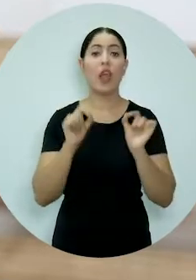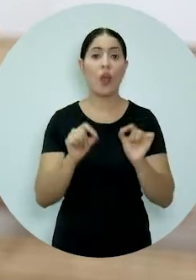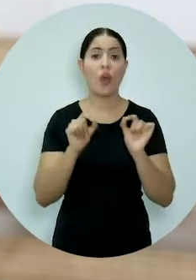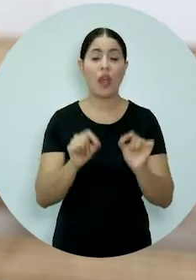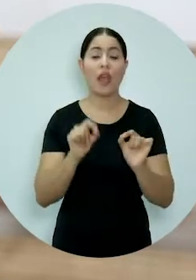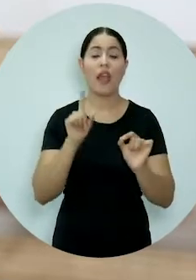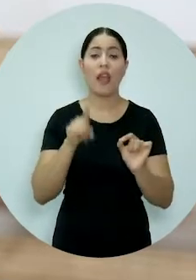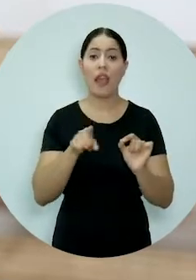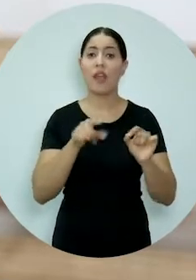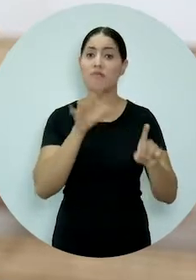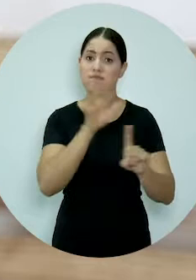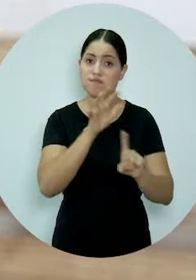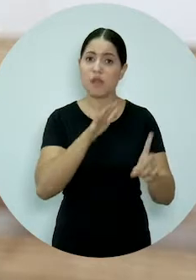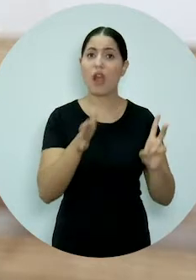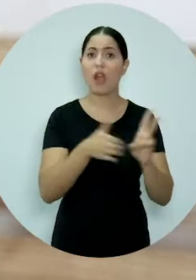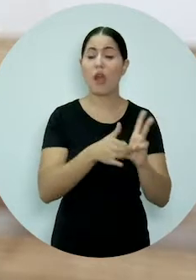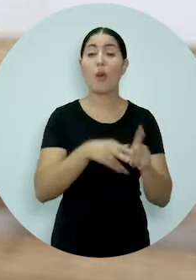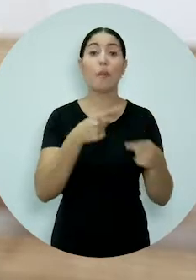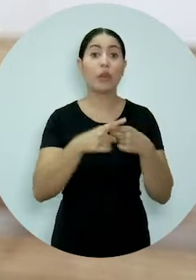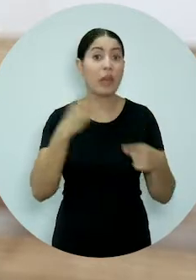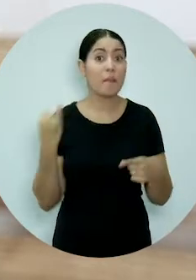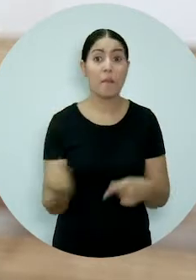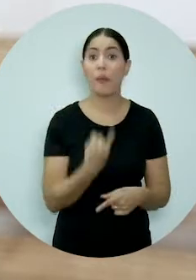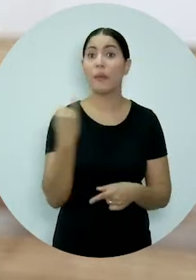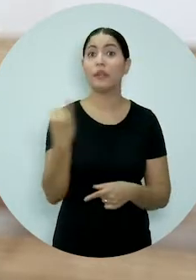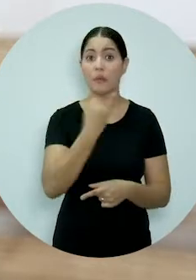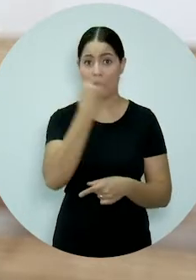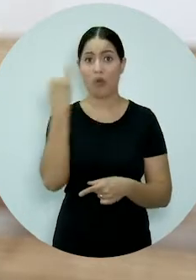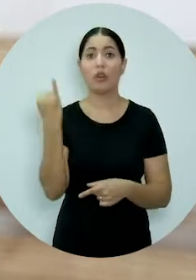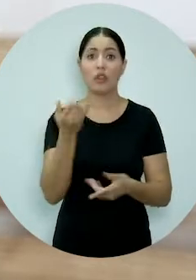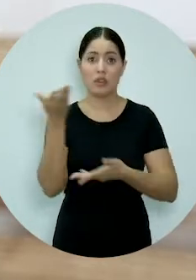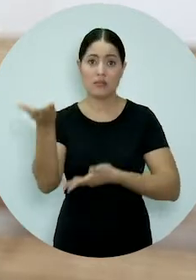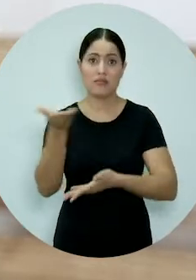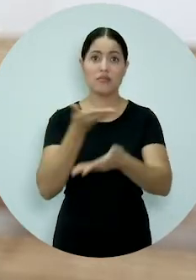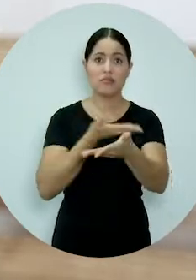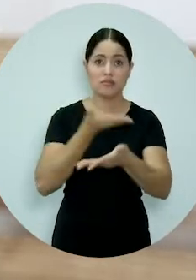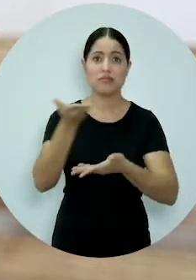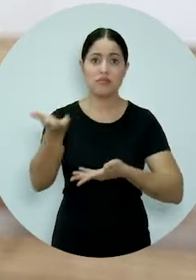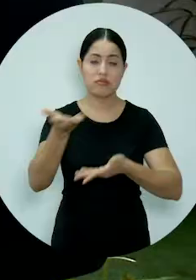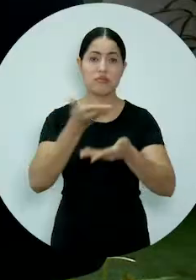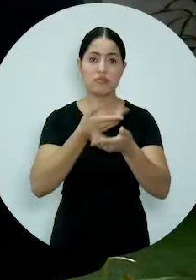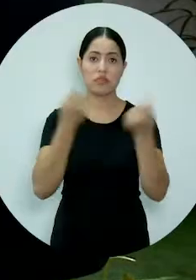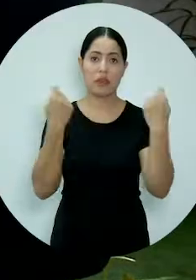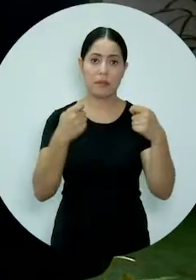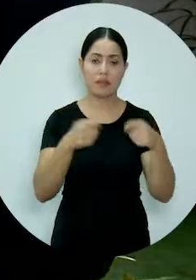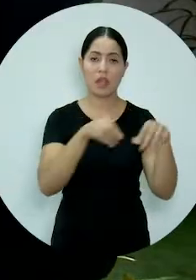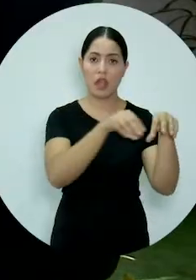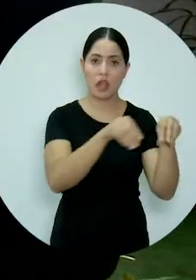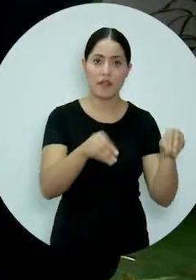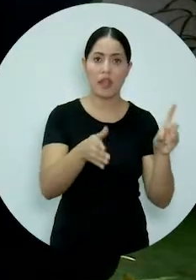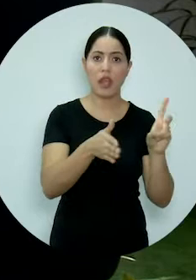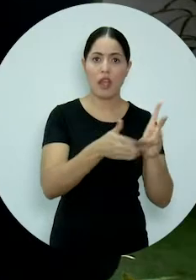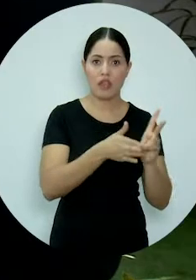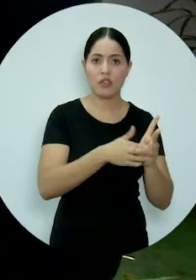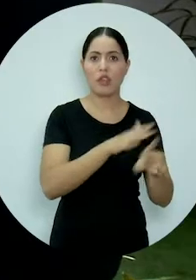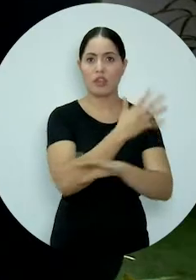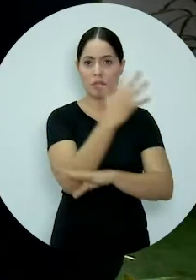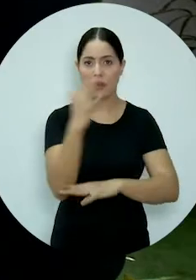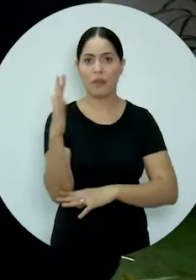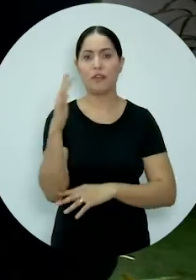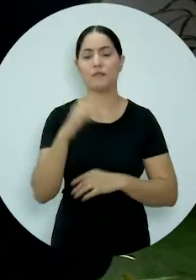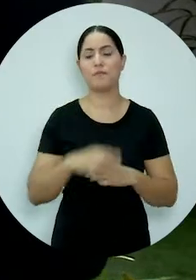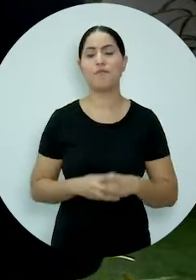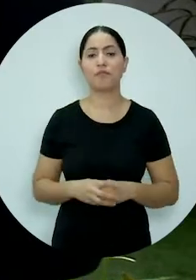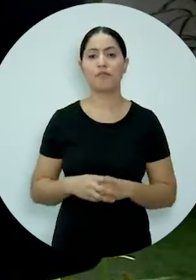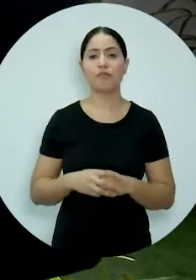tanto nos povos indígenas, tendo em vista a relevância da interlocução, efetivamente, que existe entre as terras indígenas e